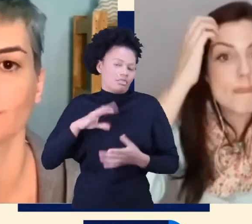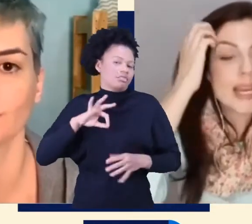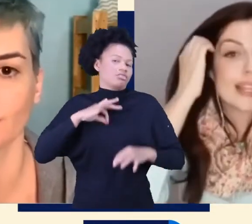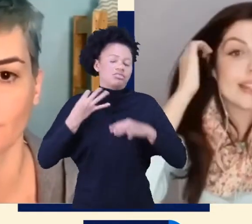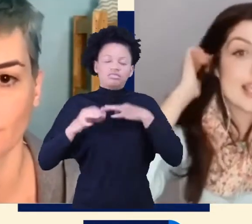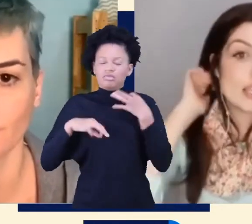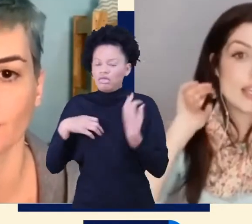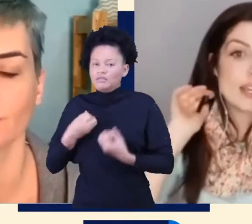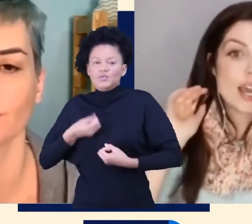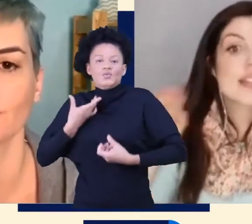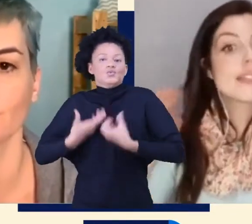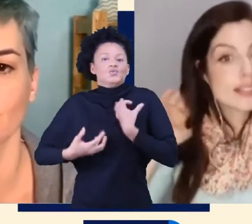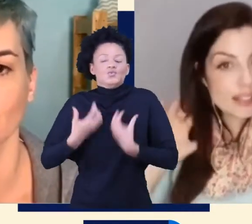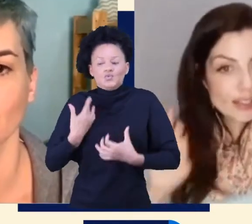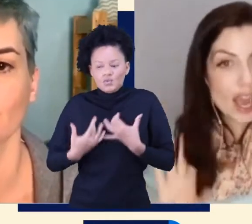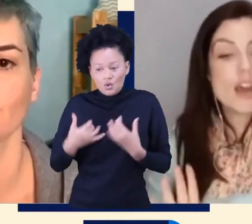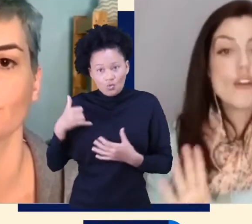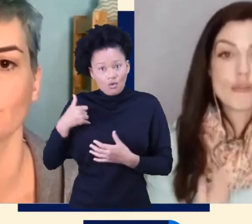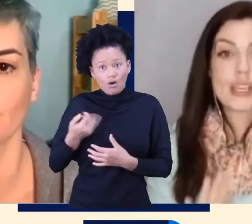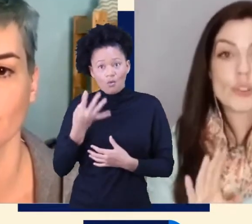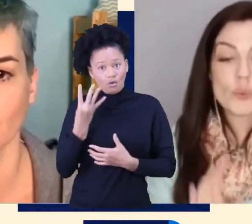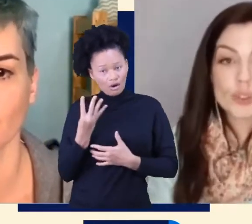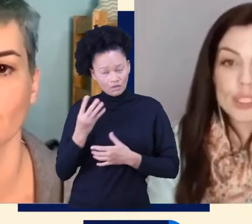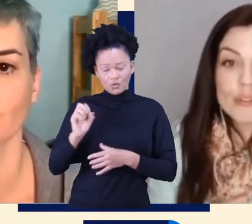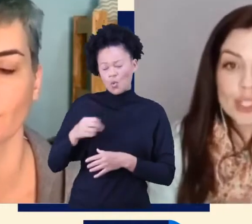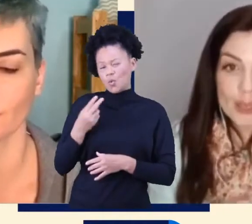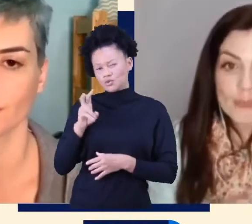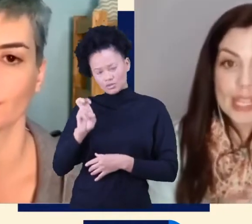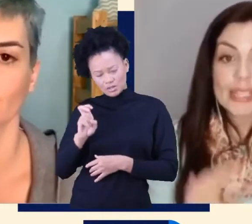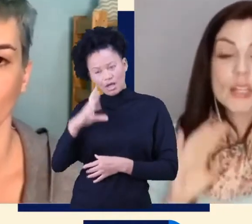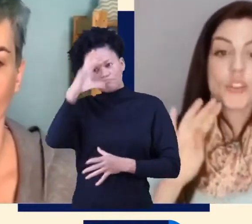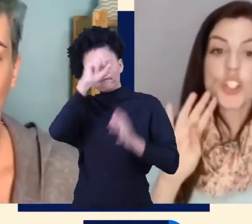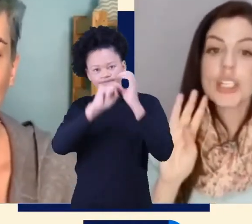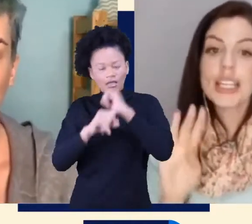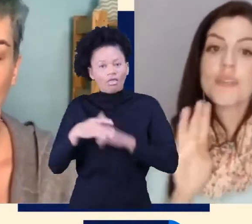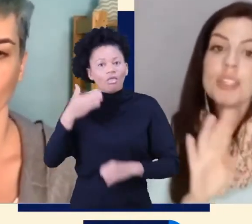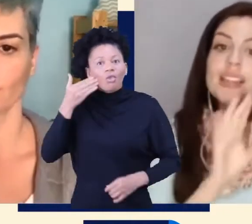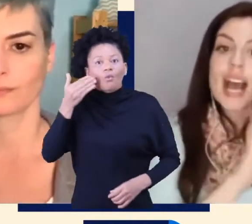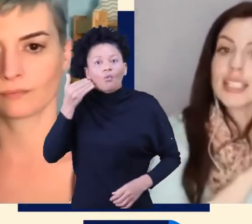elas aprendem a se excitar vendo pornografia.